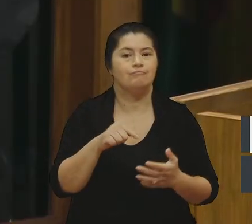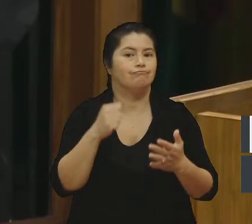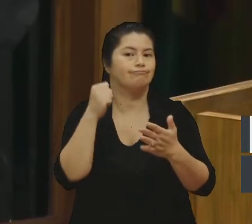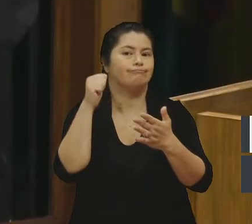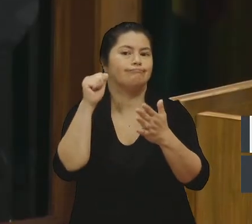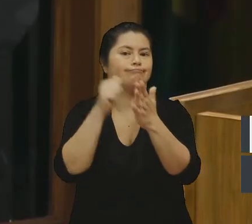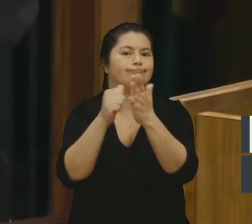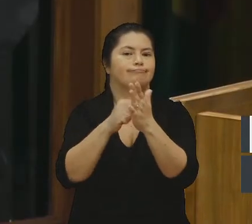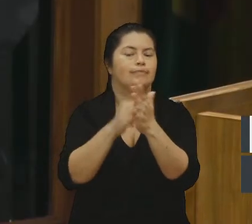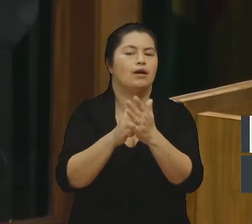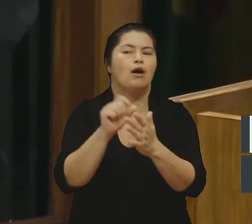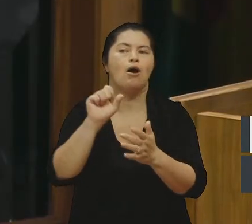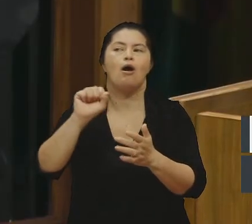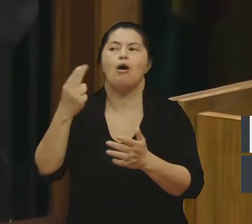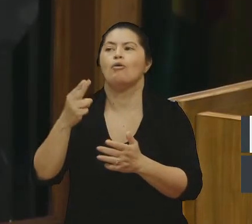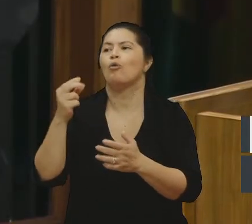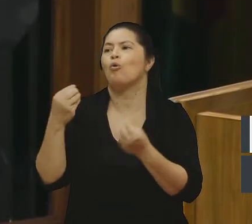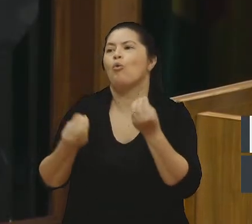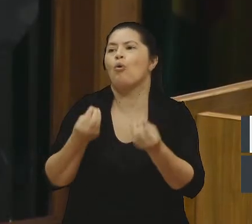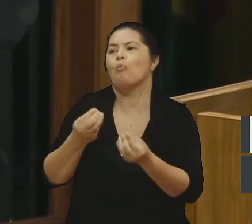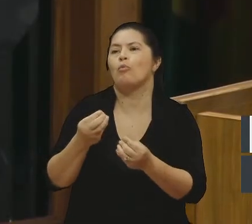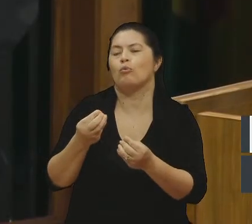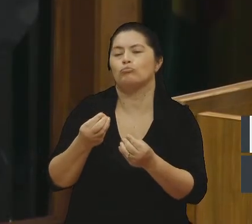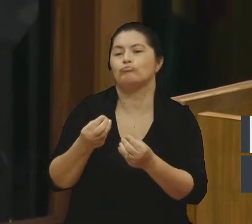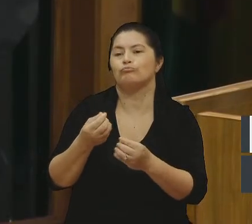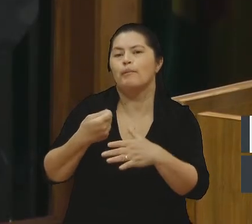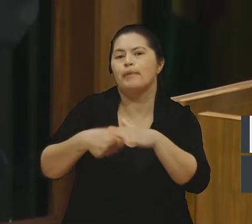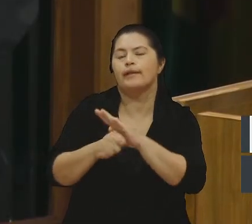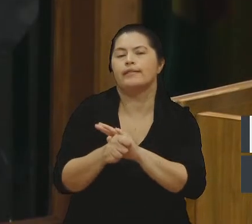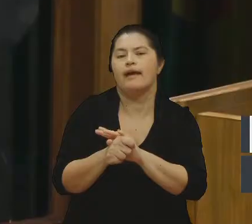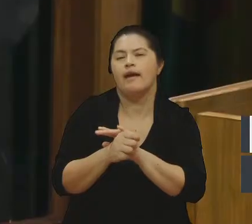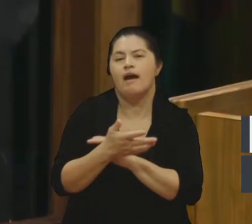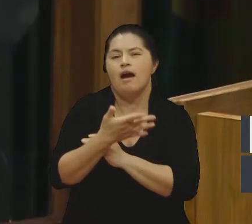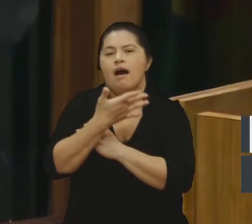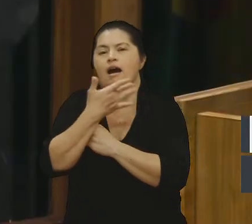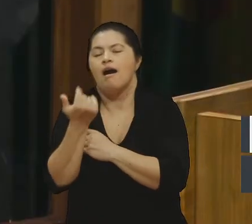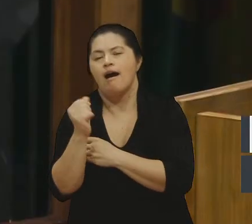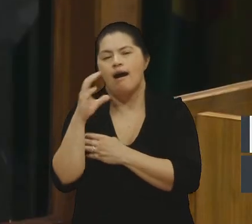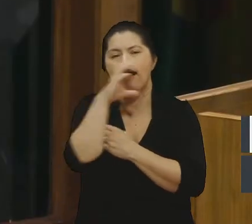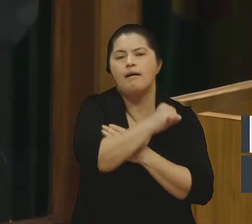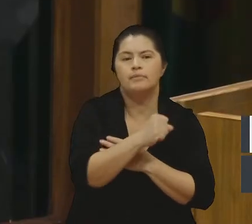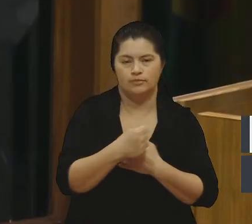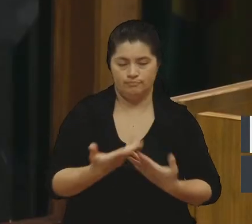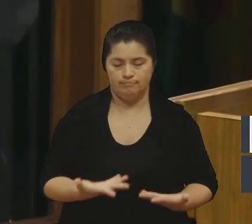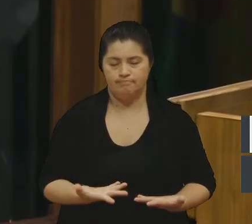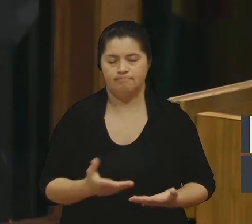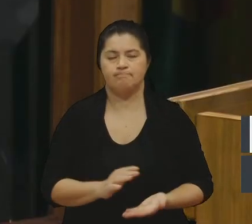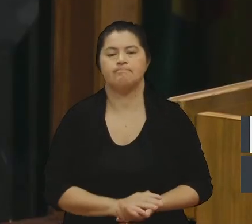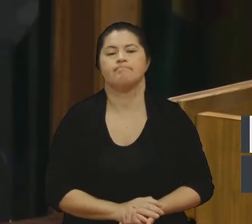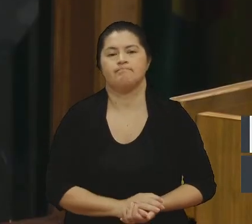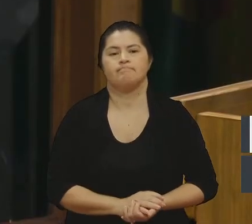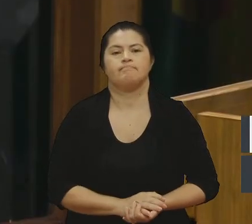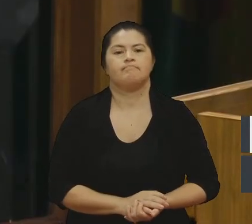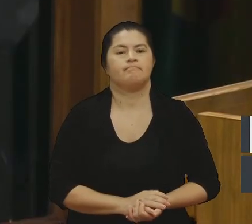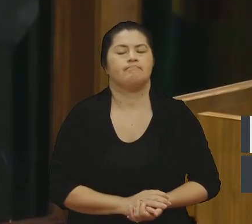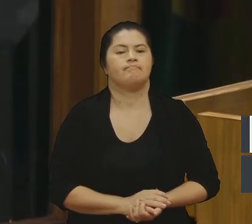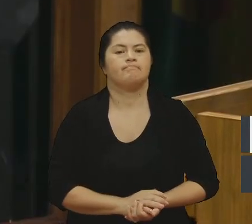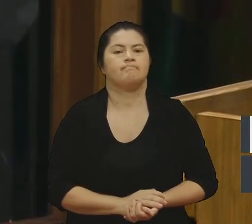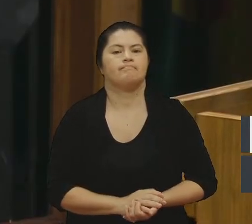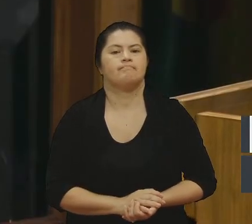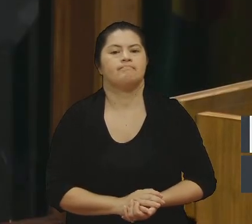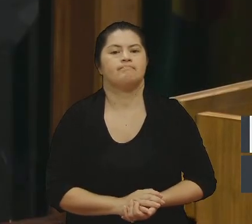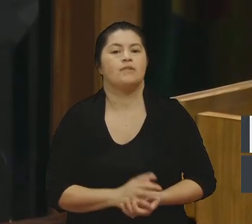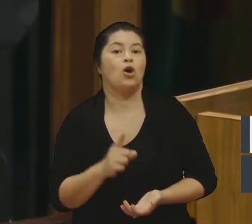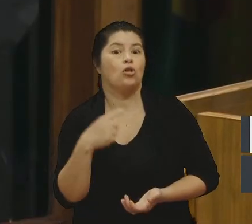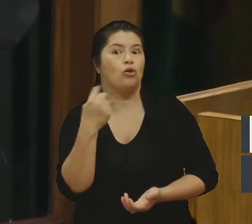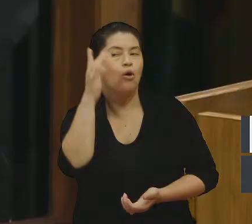descobrir como empreender fácil e rápido. Que é outra ilusão que a gente tem, que dá para fazer tudo de forma fácil e rápido. Então, o